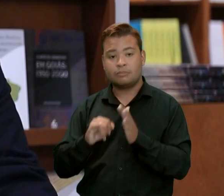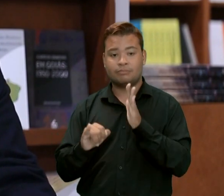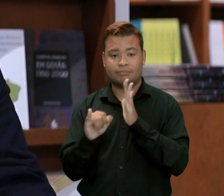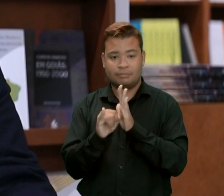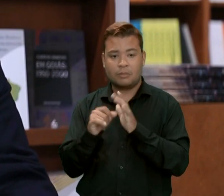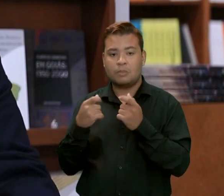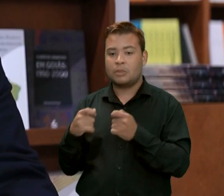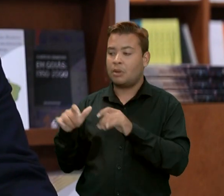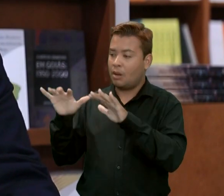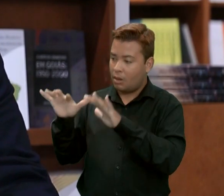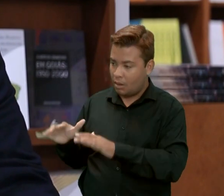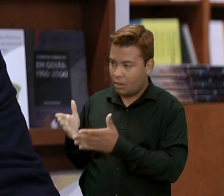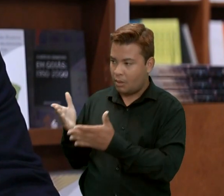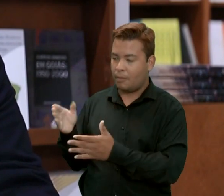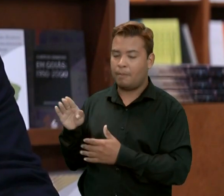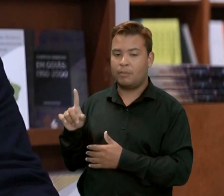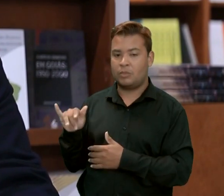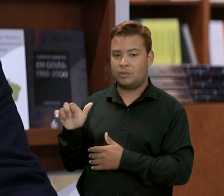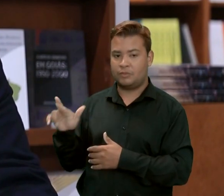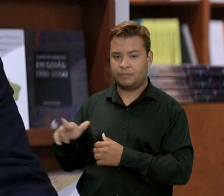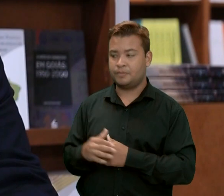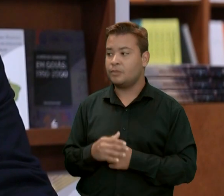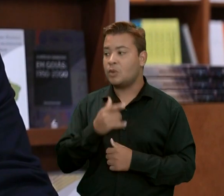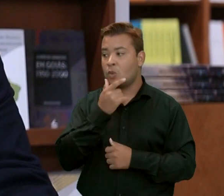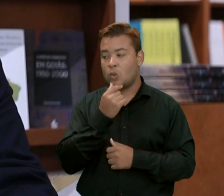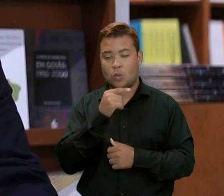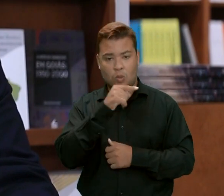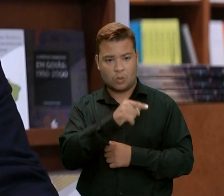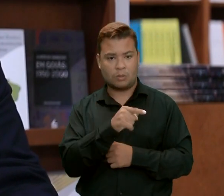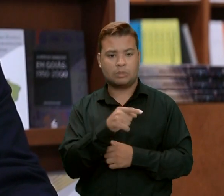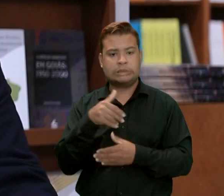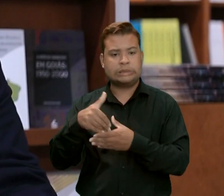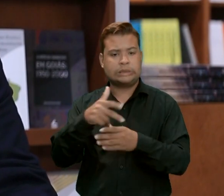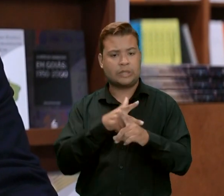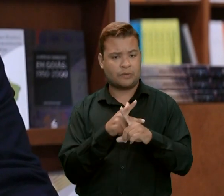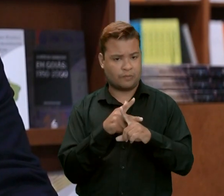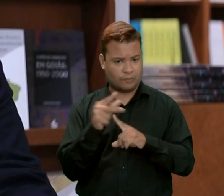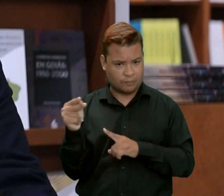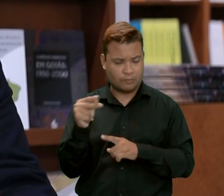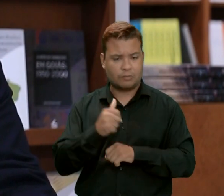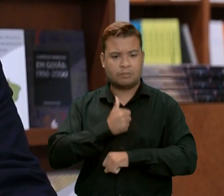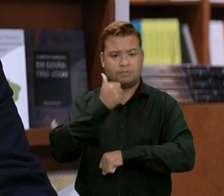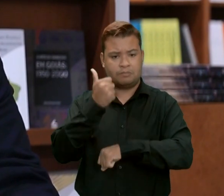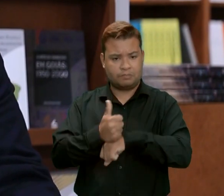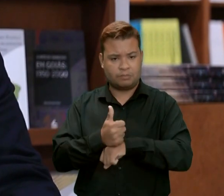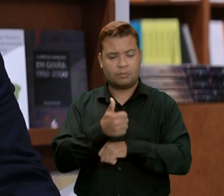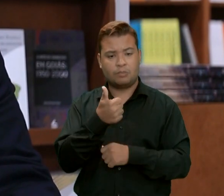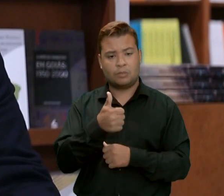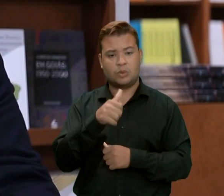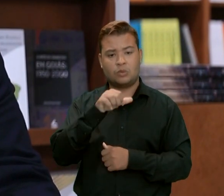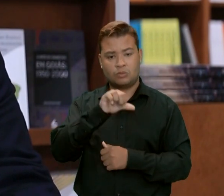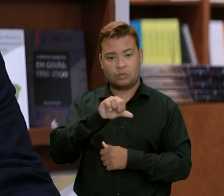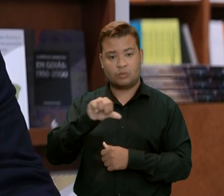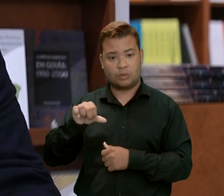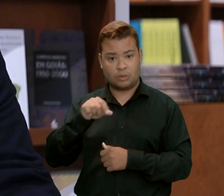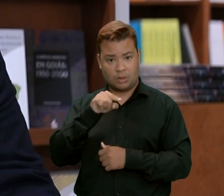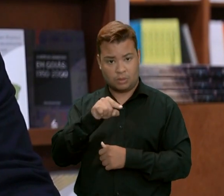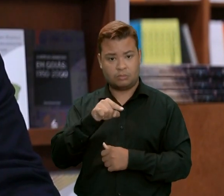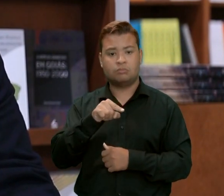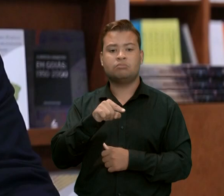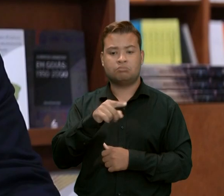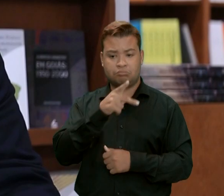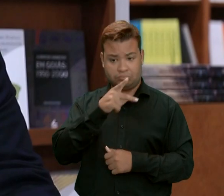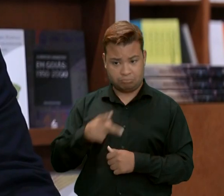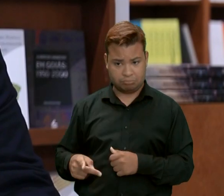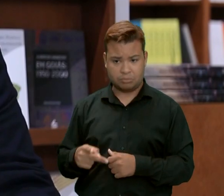culto a Bolívar. Quando Hugo Chávez ganha a eleição em 98 e assume em 99, ele quer justamente